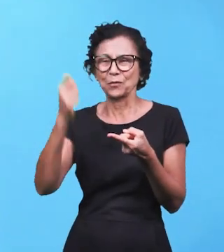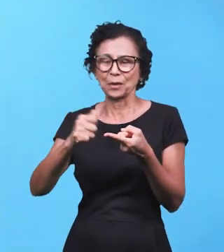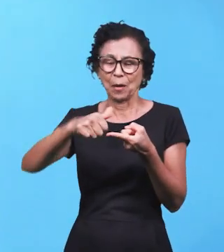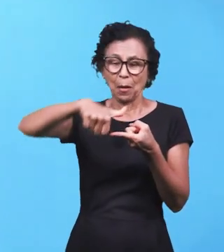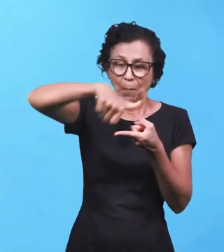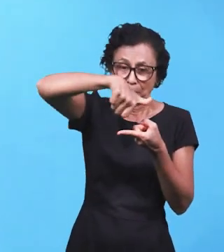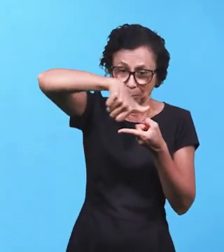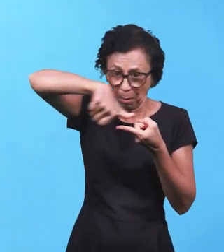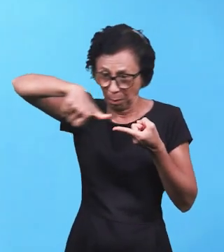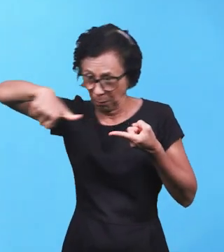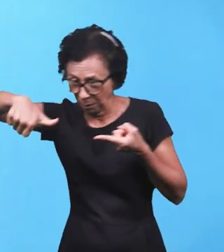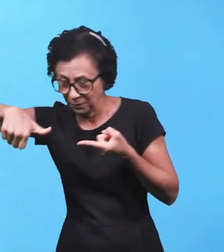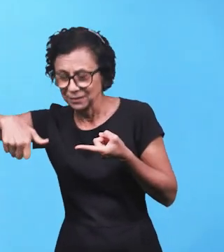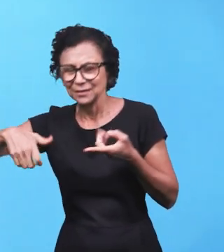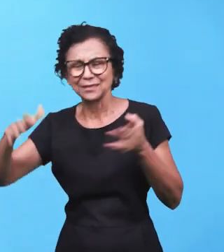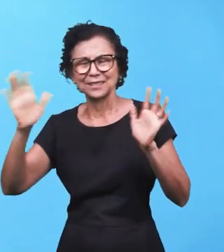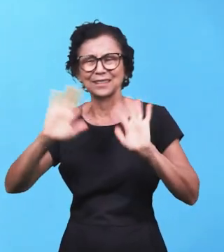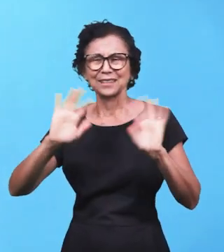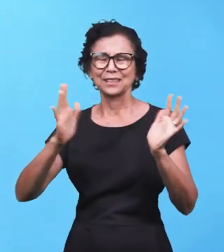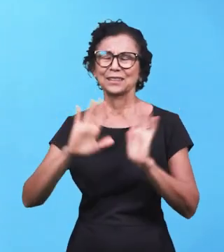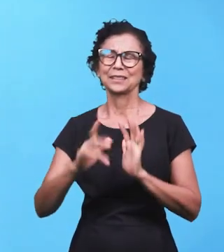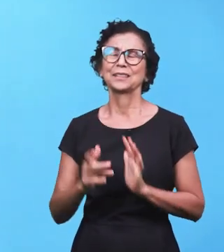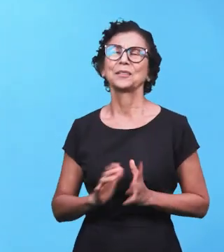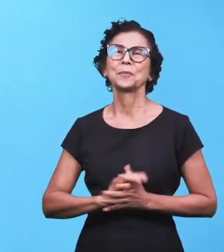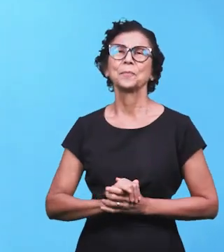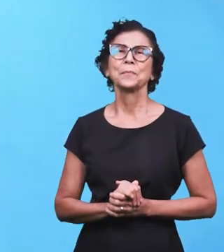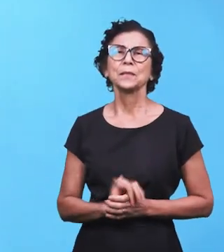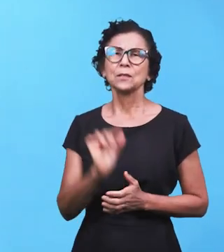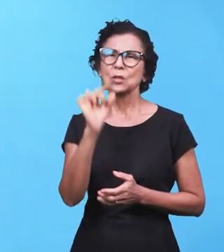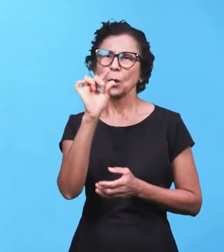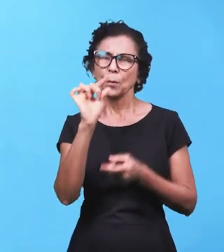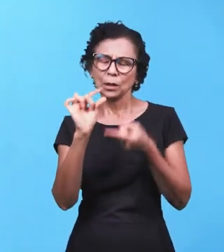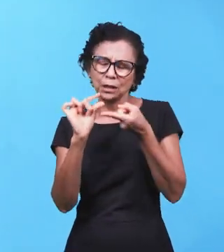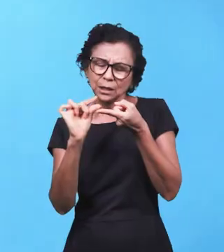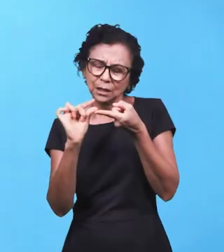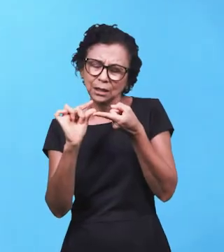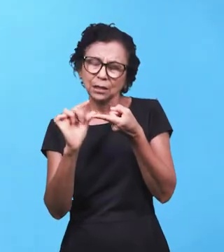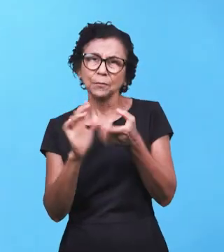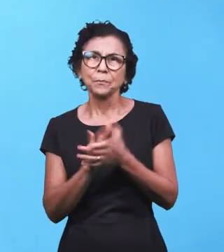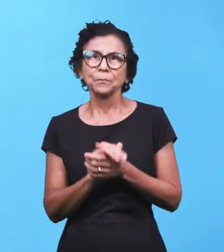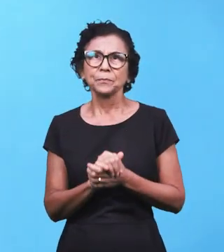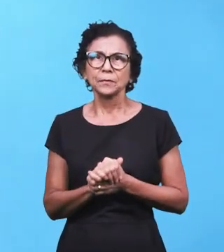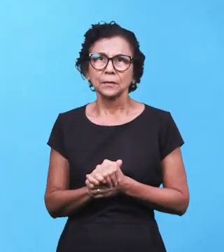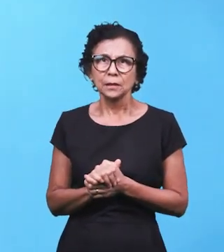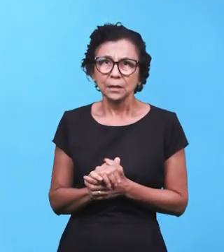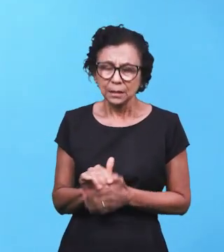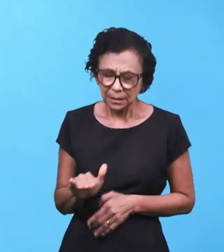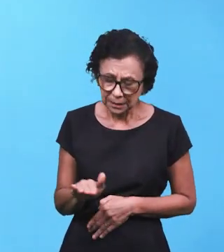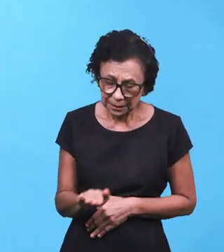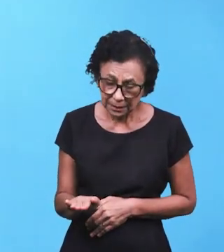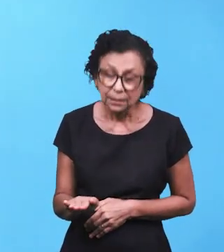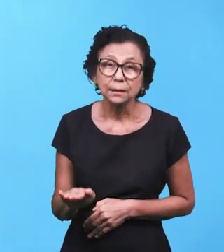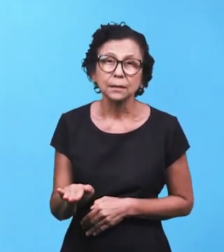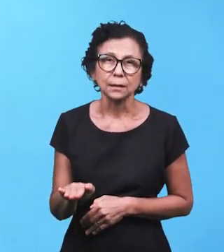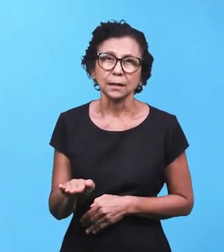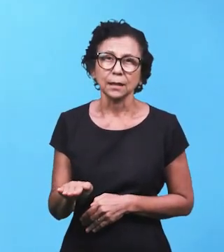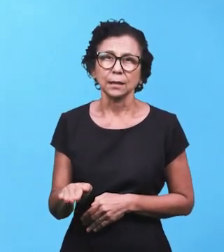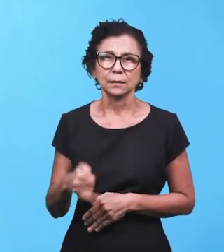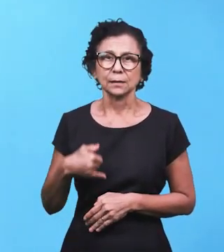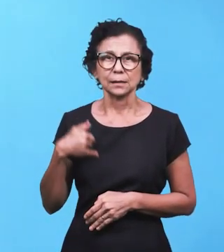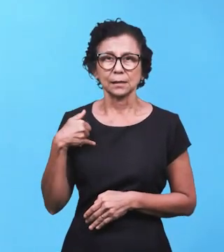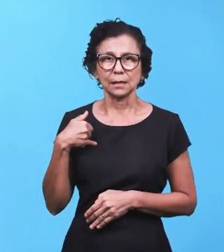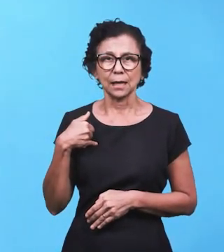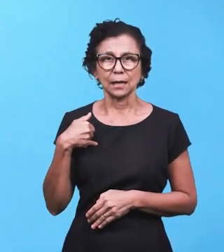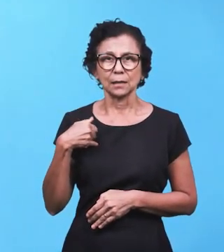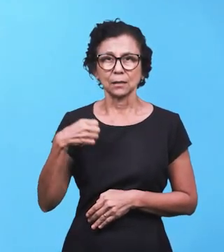fica satisfeito, né? Exato. 1 grão de ervilha é suficiente. E para criança, equivalente a 1 grão de arroz. Principalmente crianças menores de